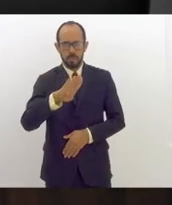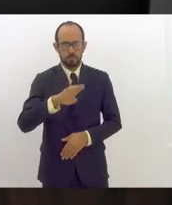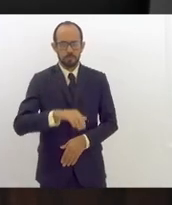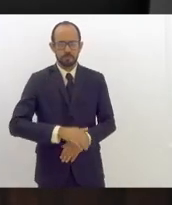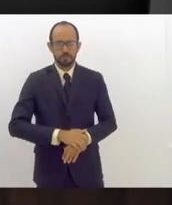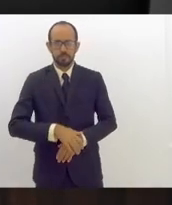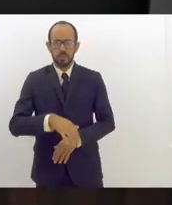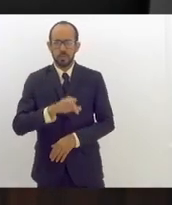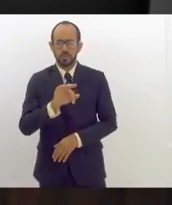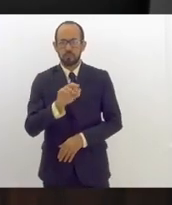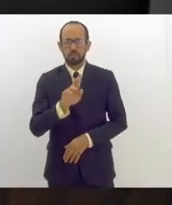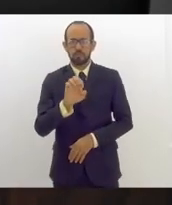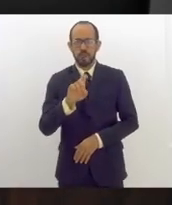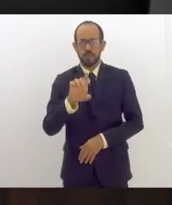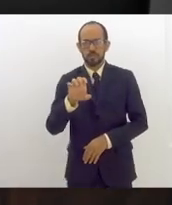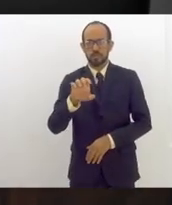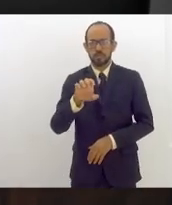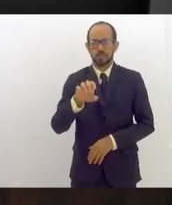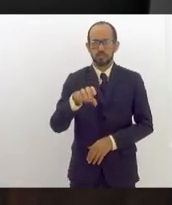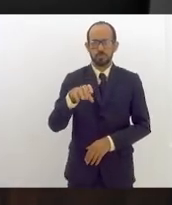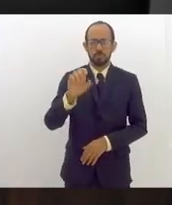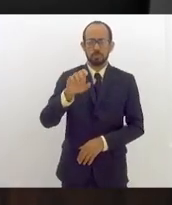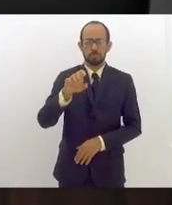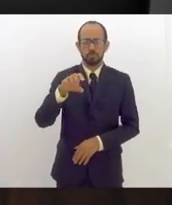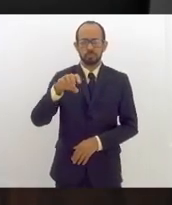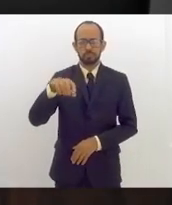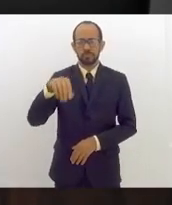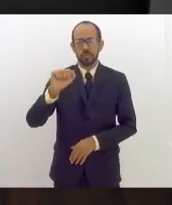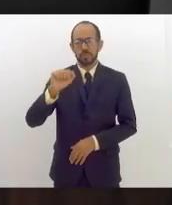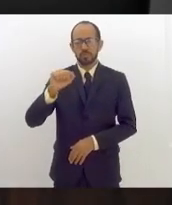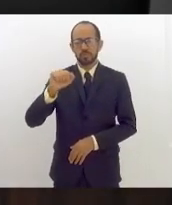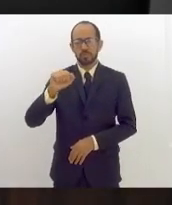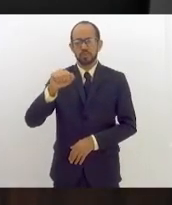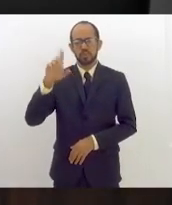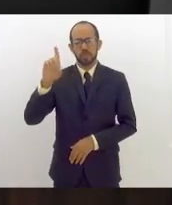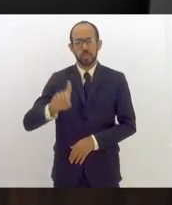Fred Mendes diretor tesoureiro da caage